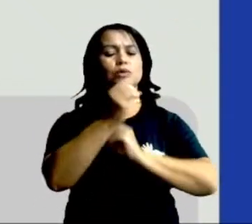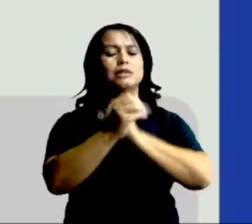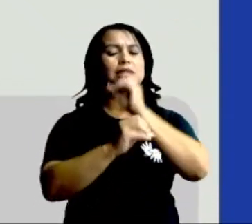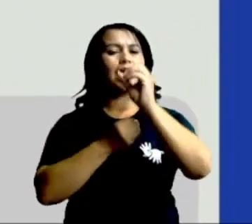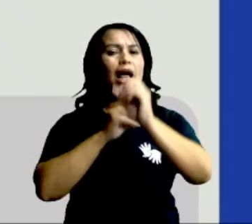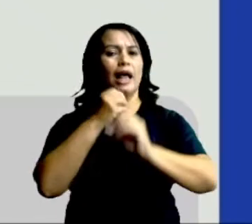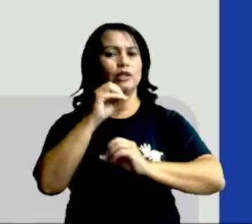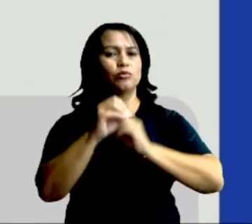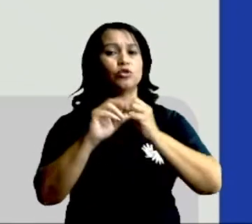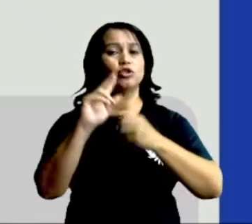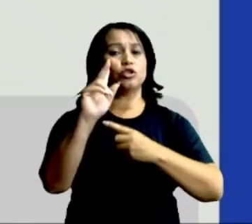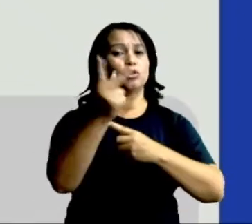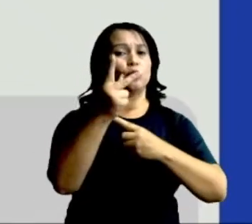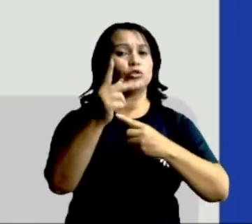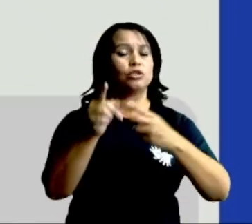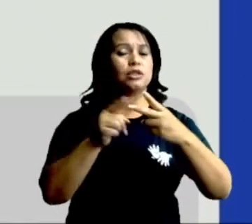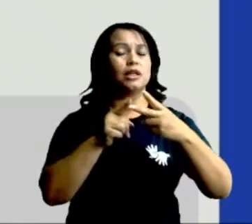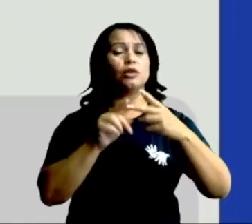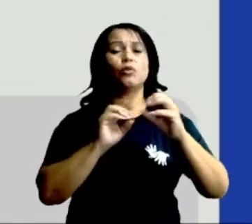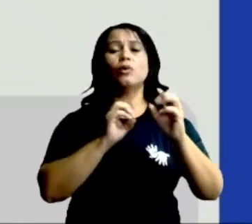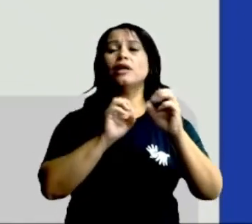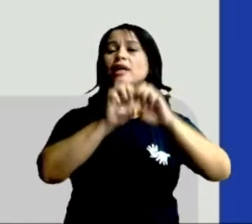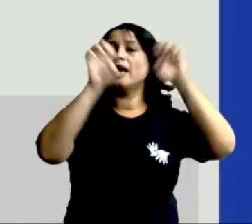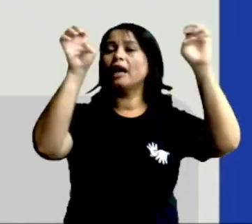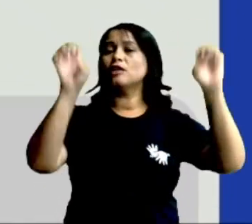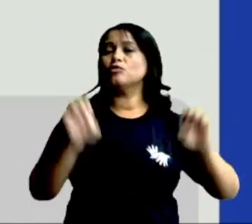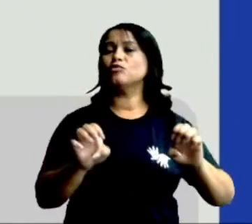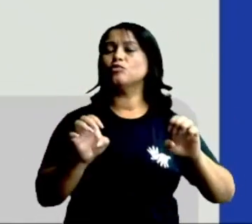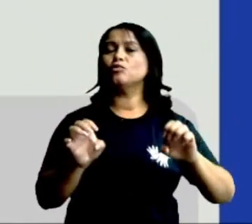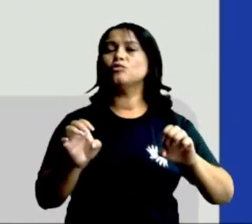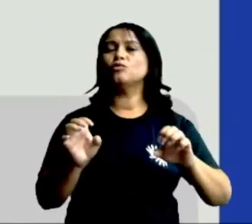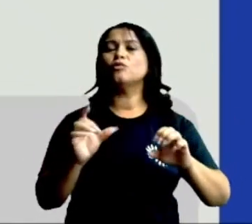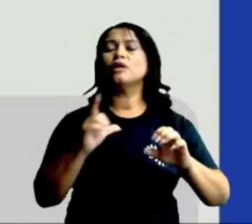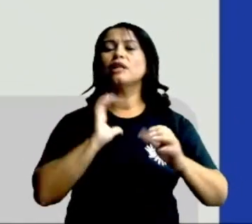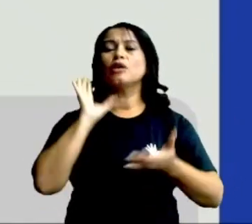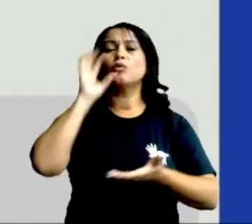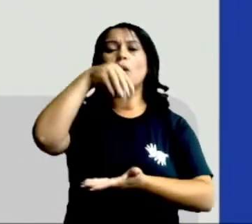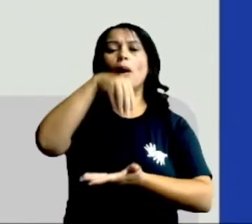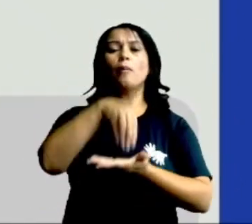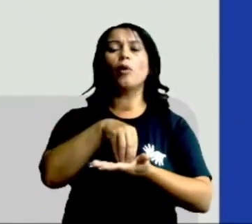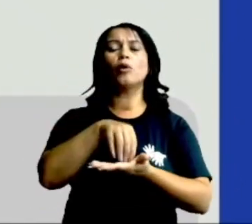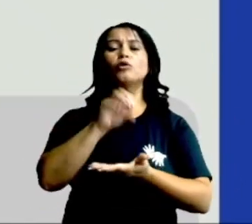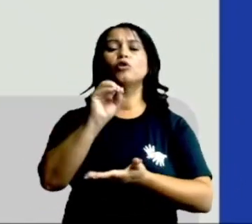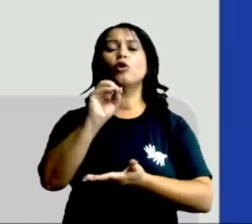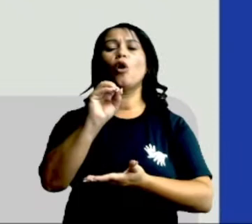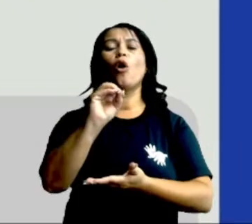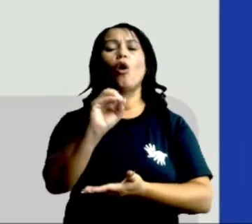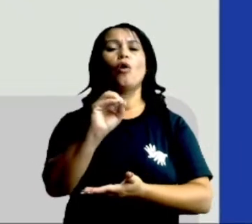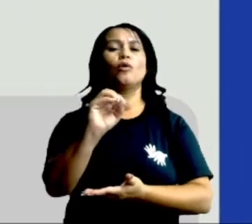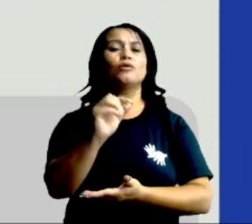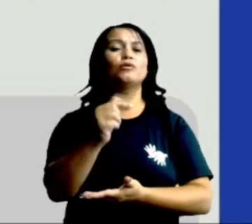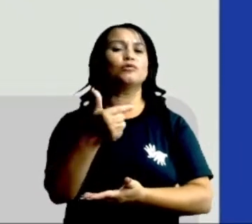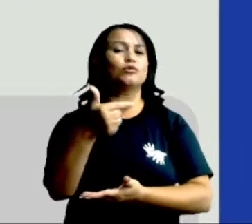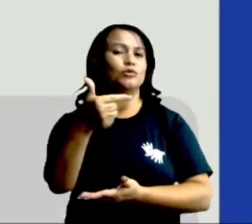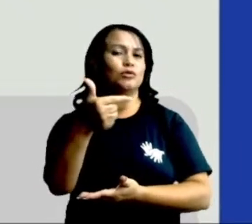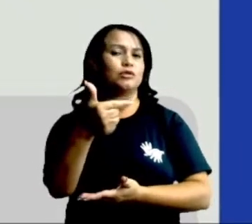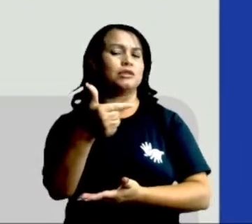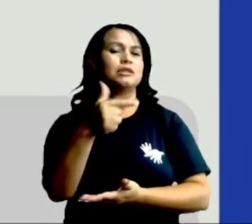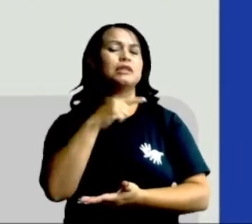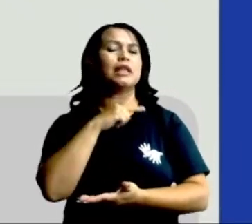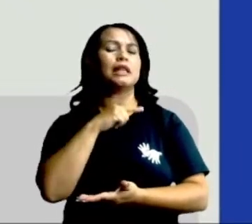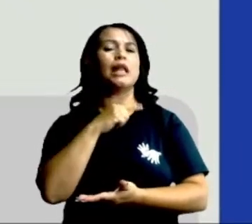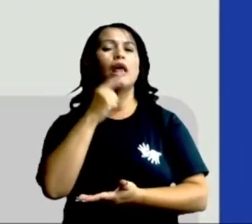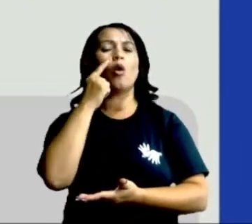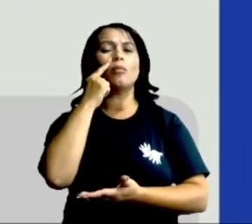átomos de hidrogênio e a estrutura central do átomo de oxigênio, né? Que inclusive possui